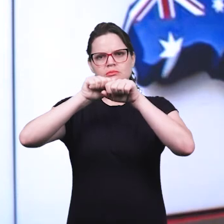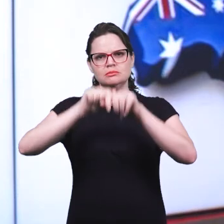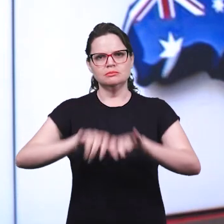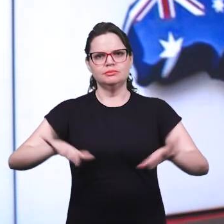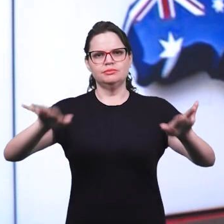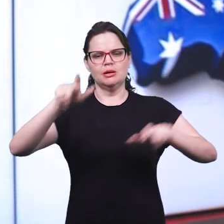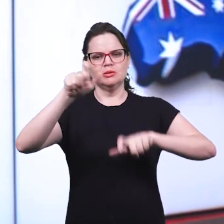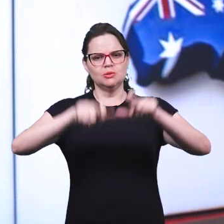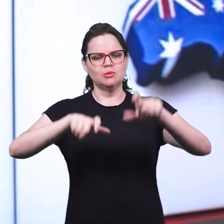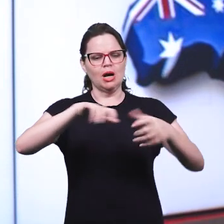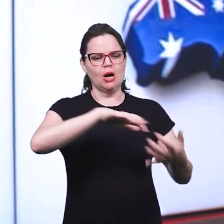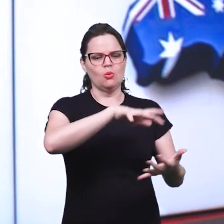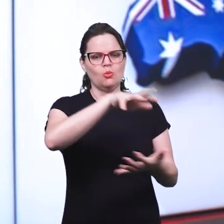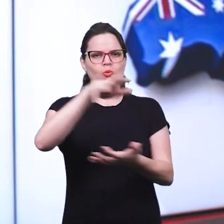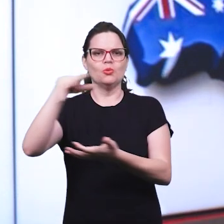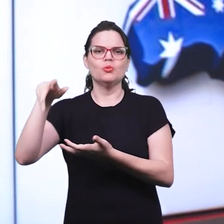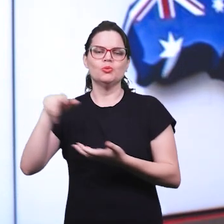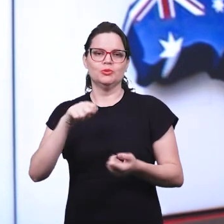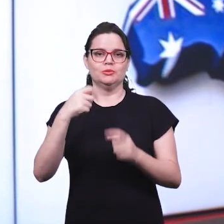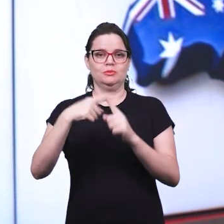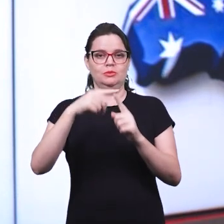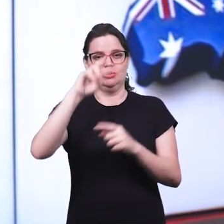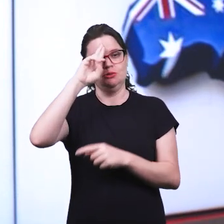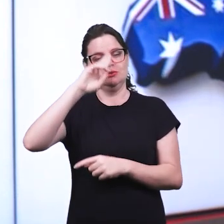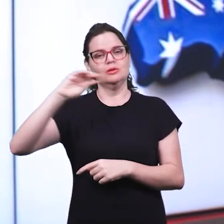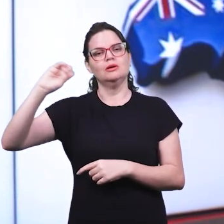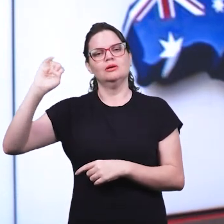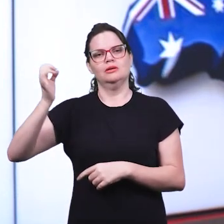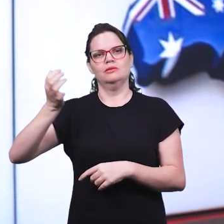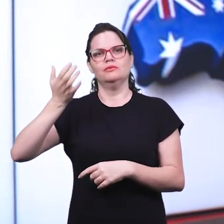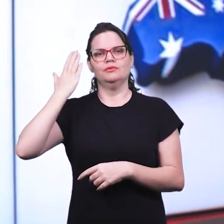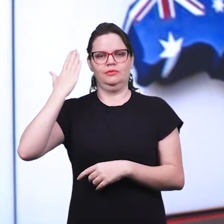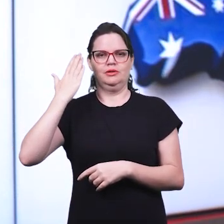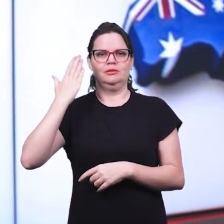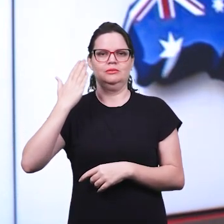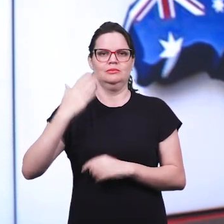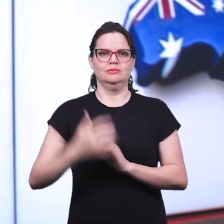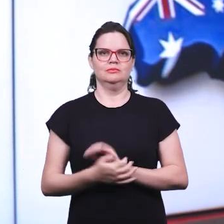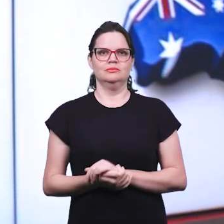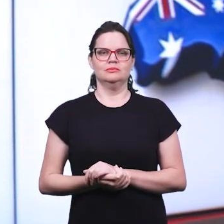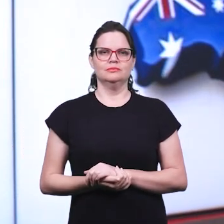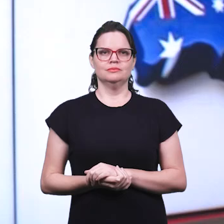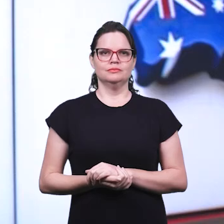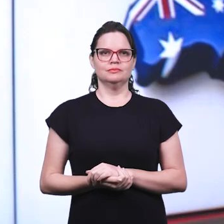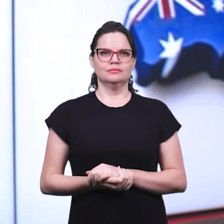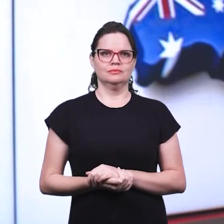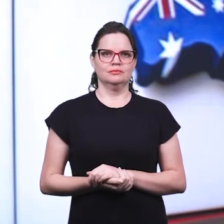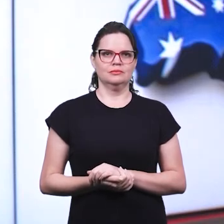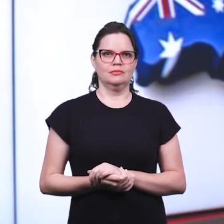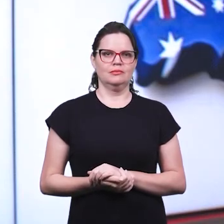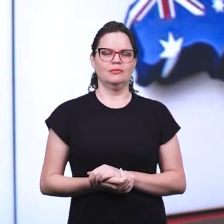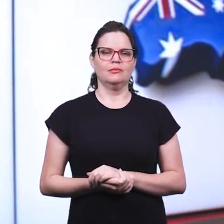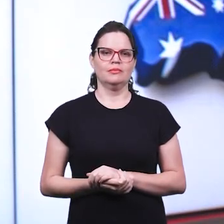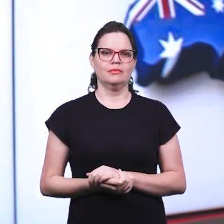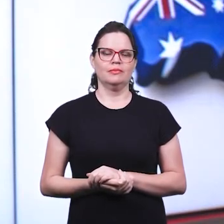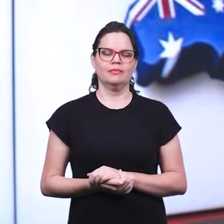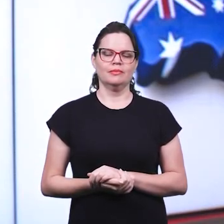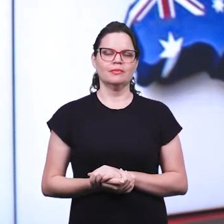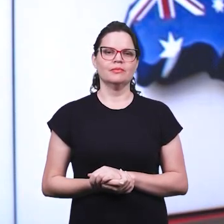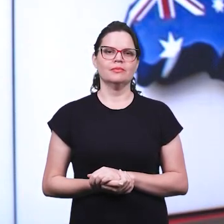do Senhor por revelação a igrejas, a pastores de outras partes do